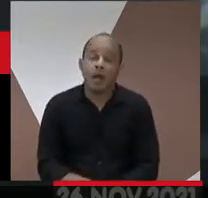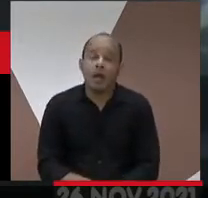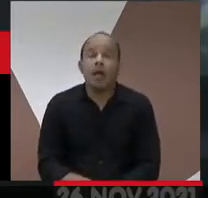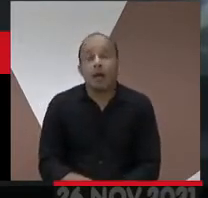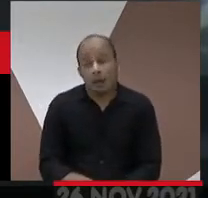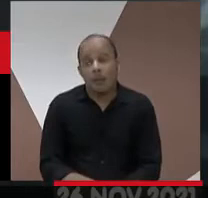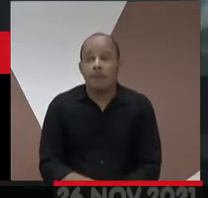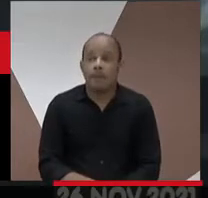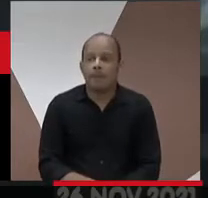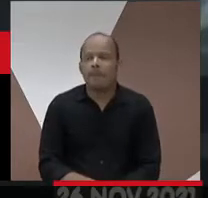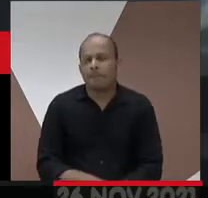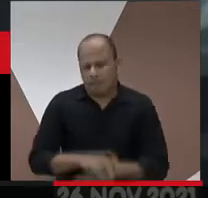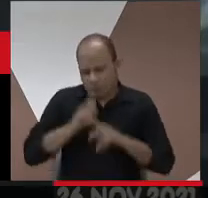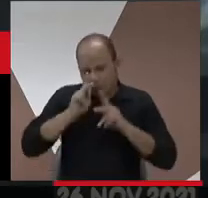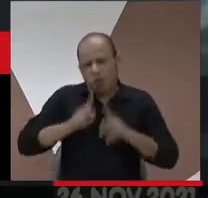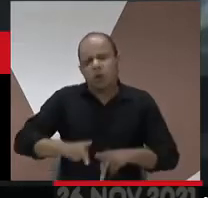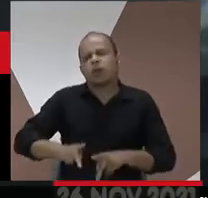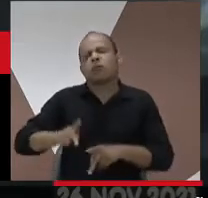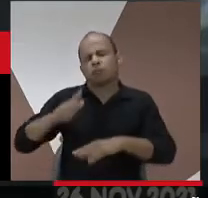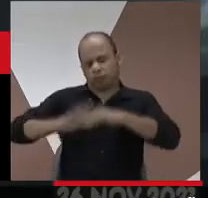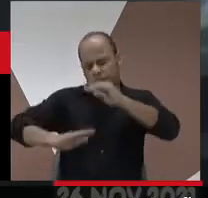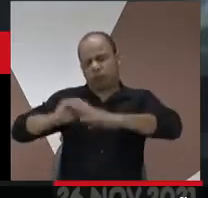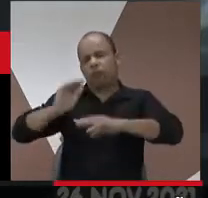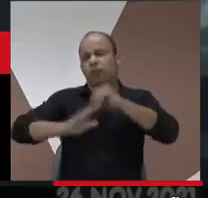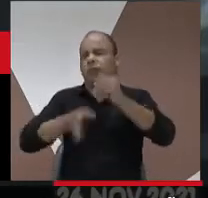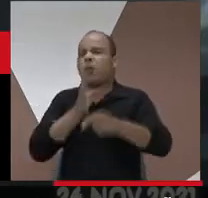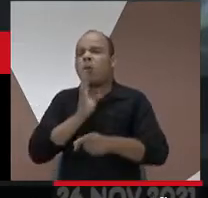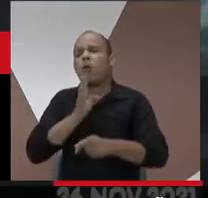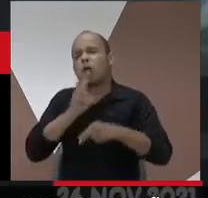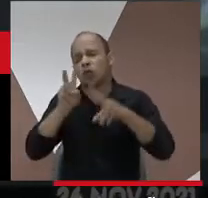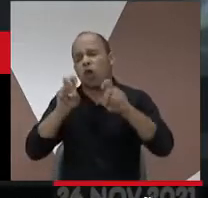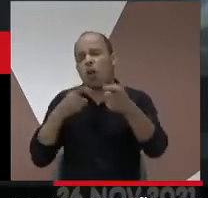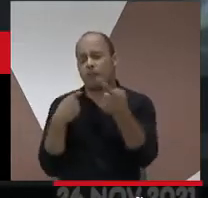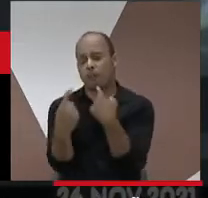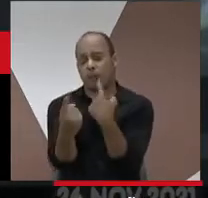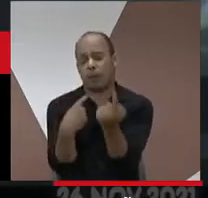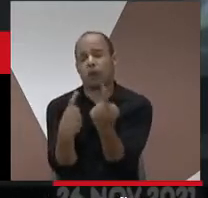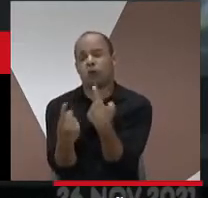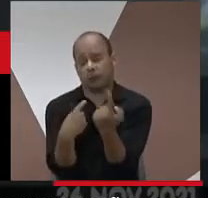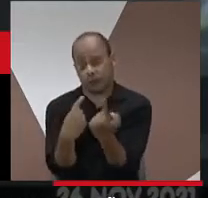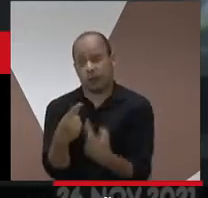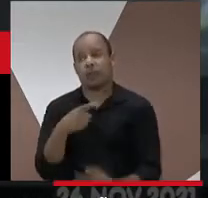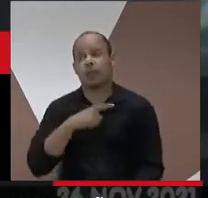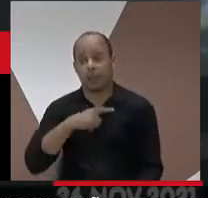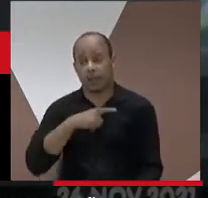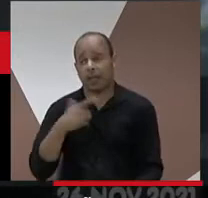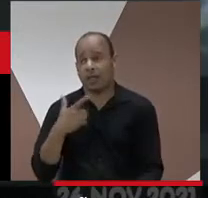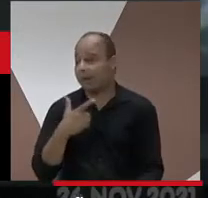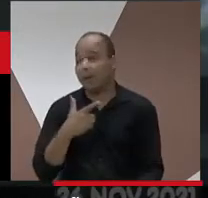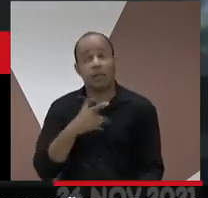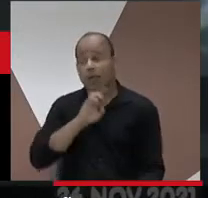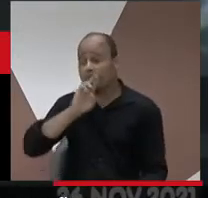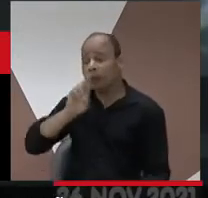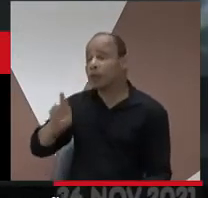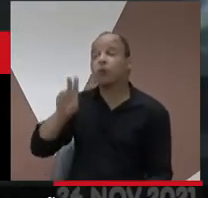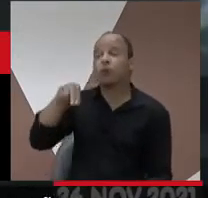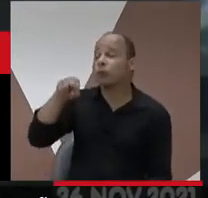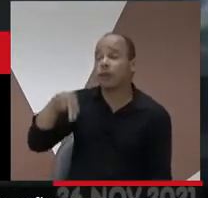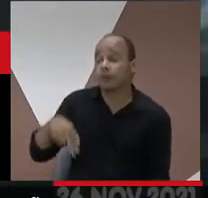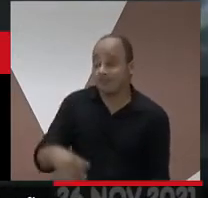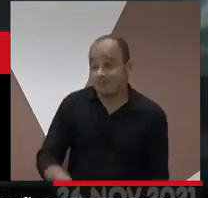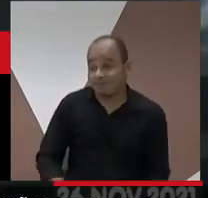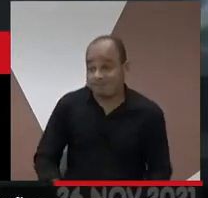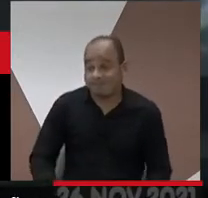muito do rodoviarismo. Ontem recebi já, tem 13 questões, nunca foram respondidas.